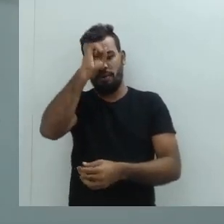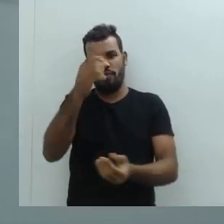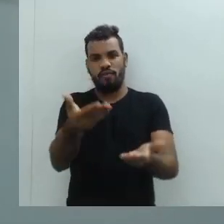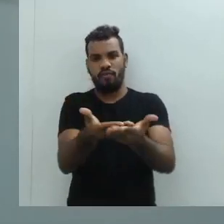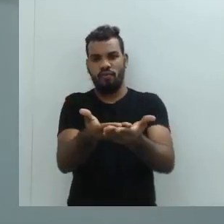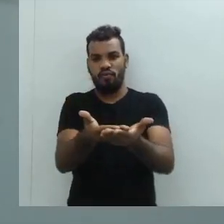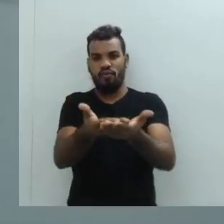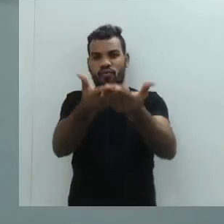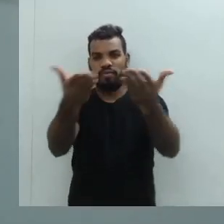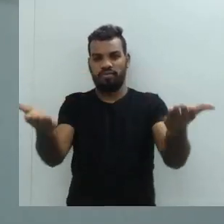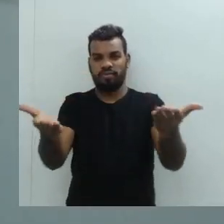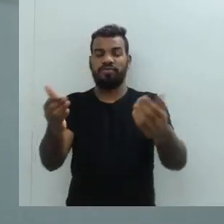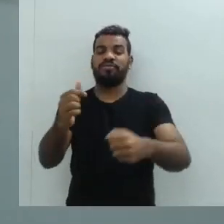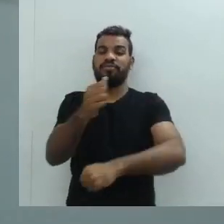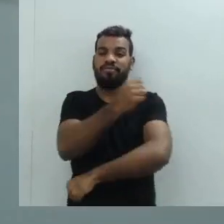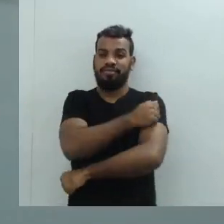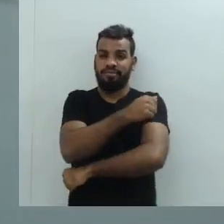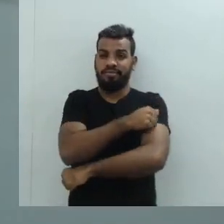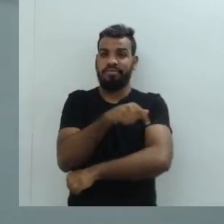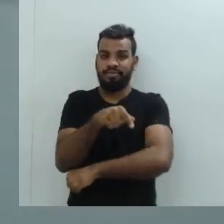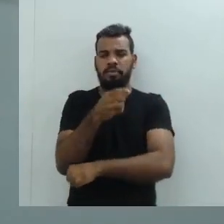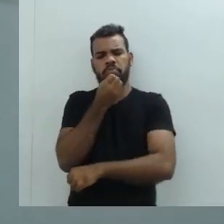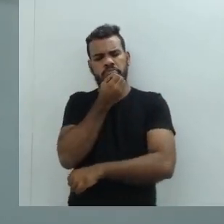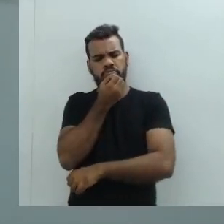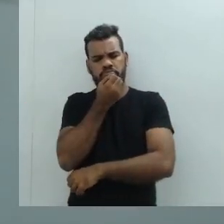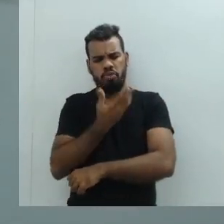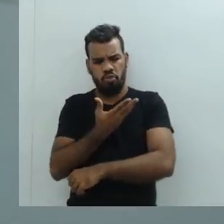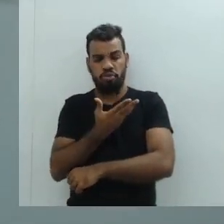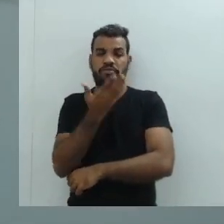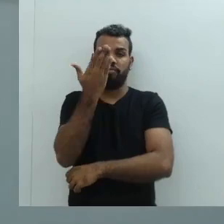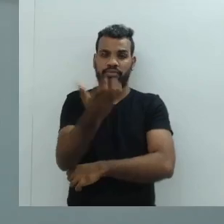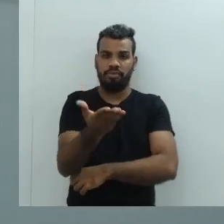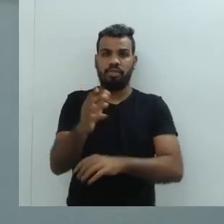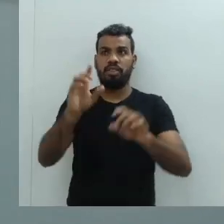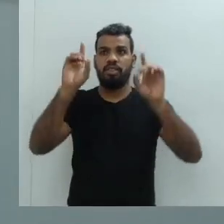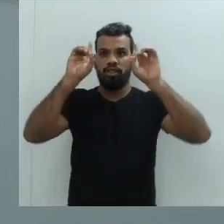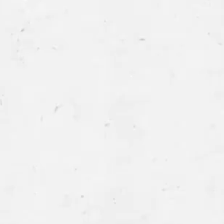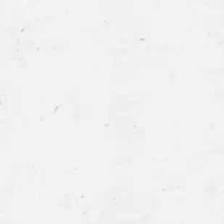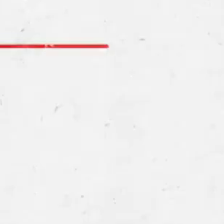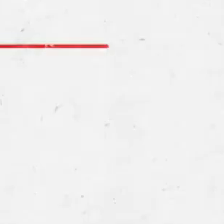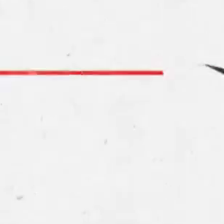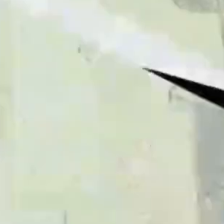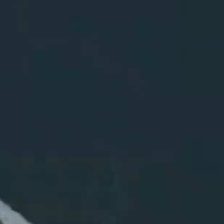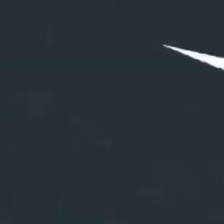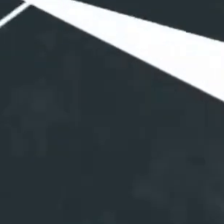de vocês, né? Que essas aulas são muito boas e que Deus abençoe a cada um de vocês.